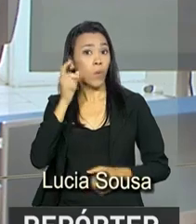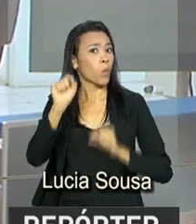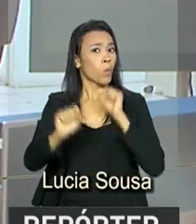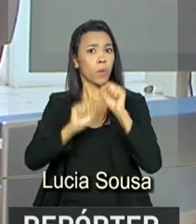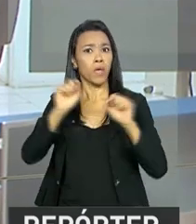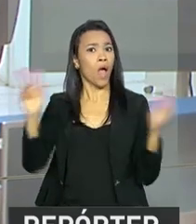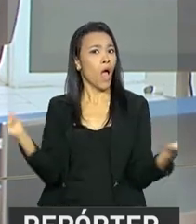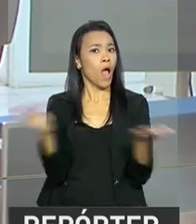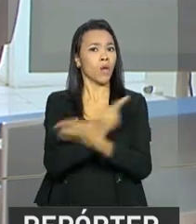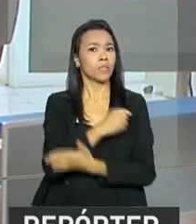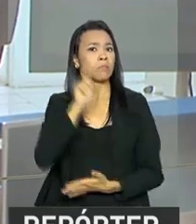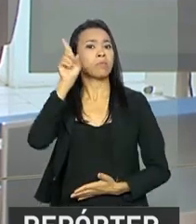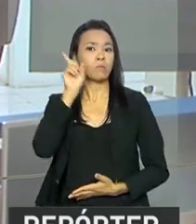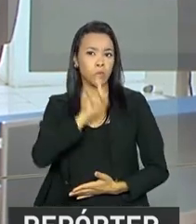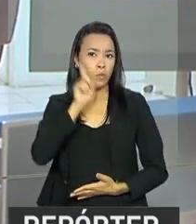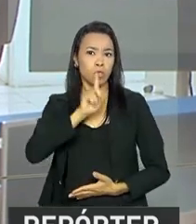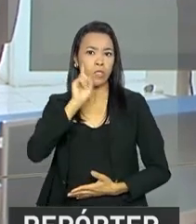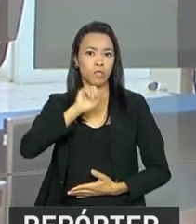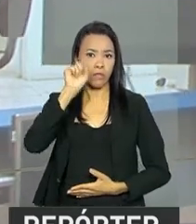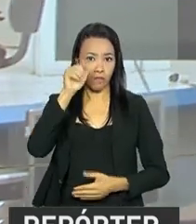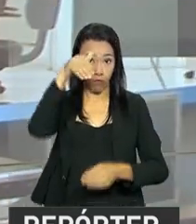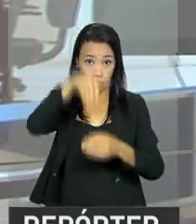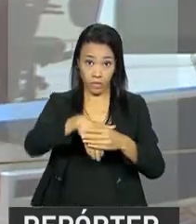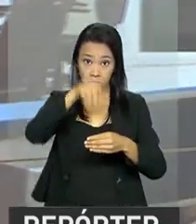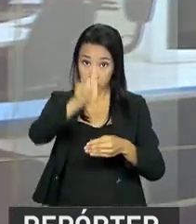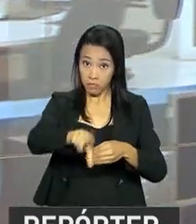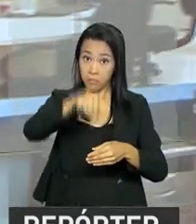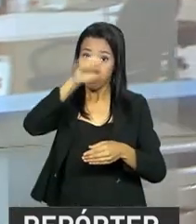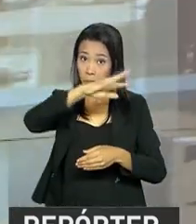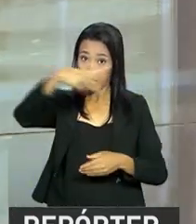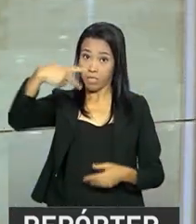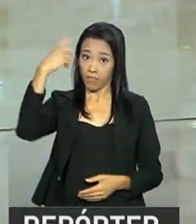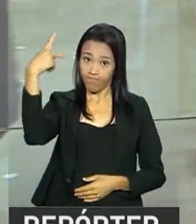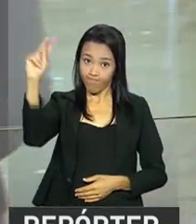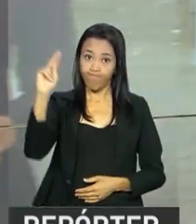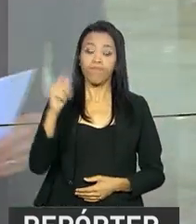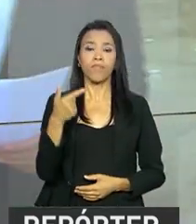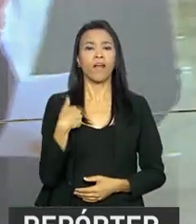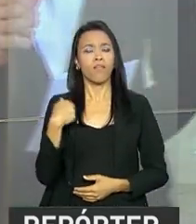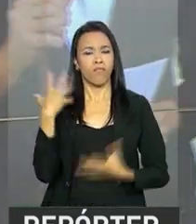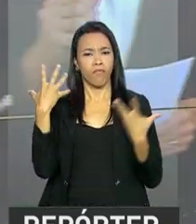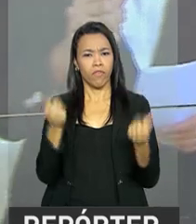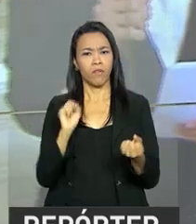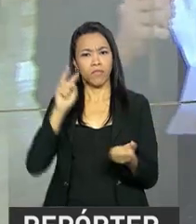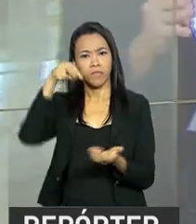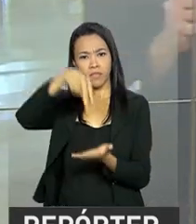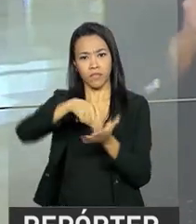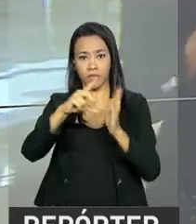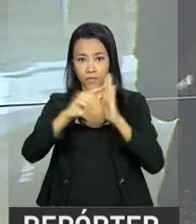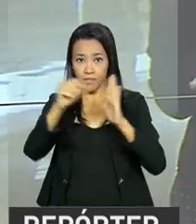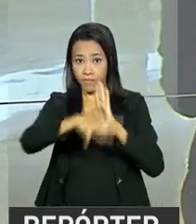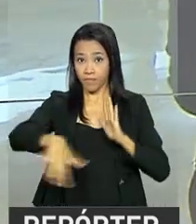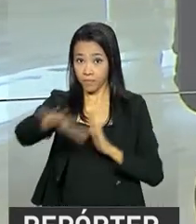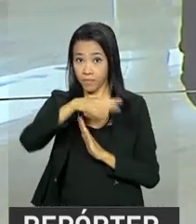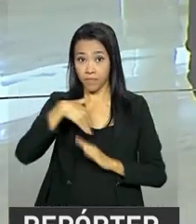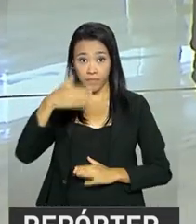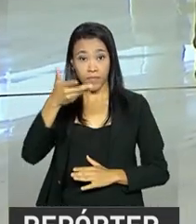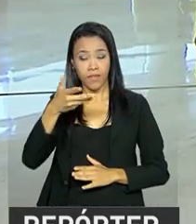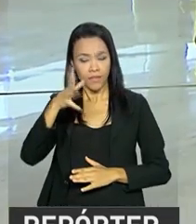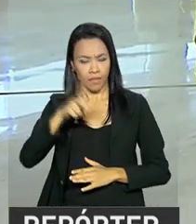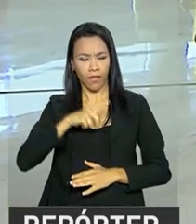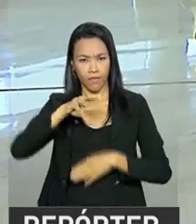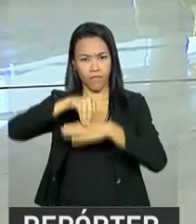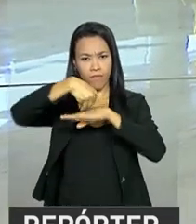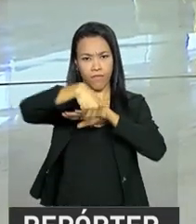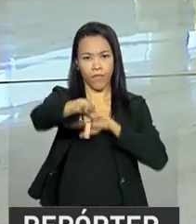eleições nos Estados Unidos Vamos então ao vivo ao Palácio do Planalto onde está a repórter Paula deot que está acompanhando esse assunto por lá e tem as